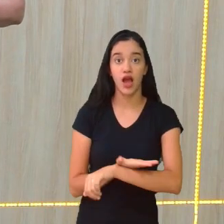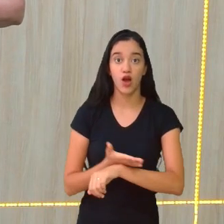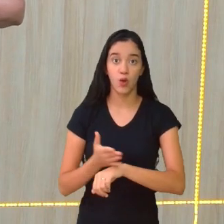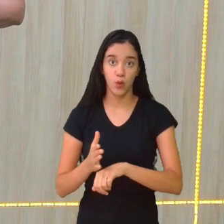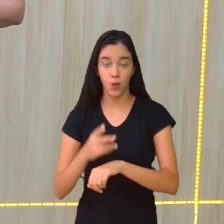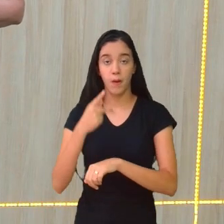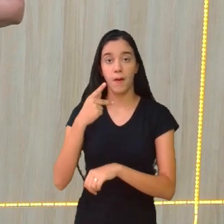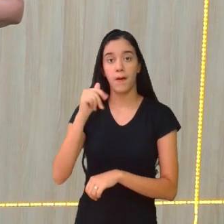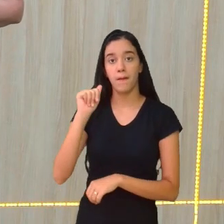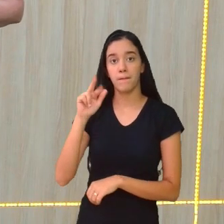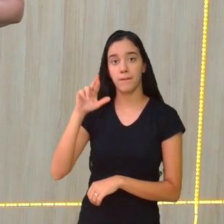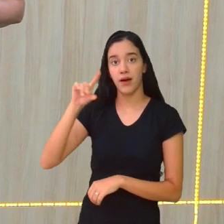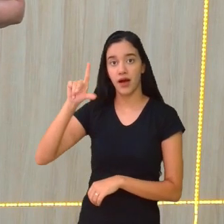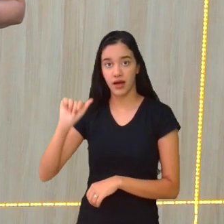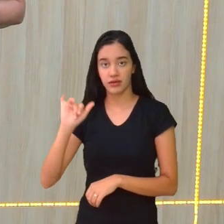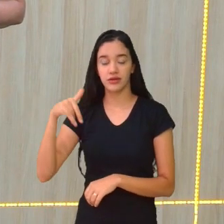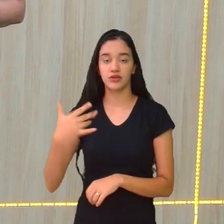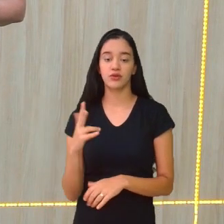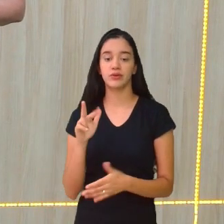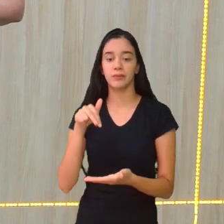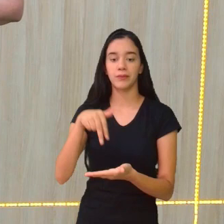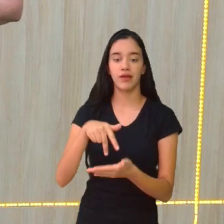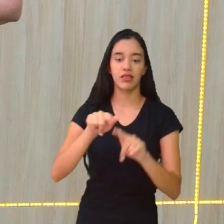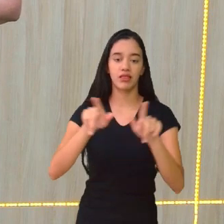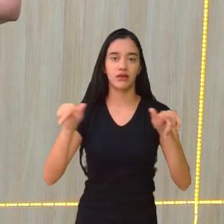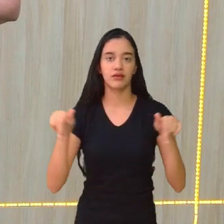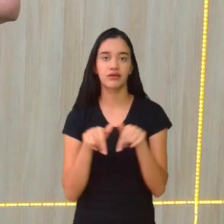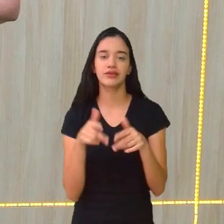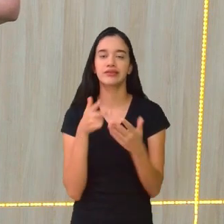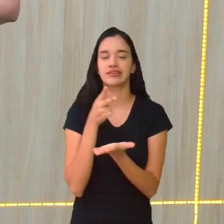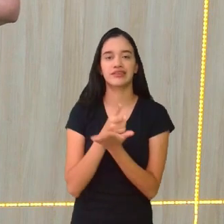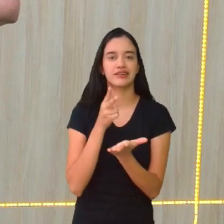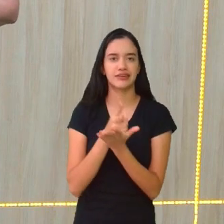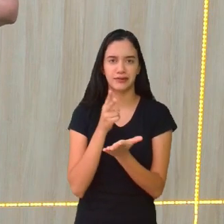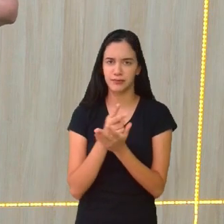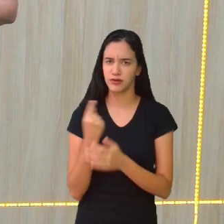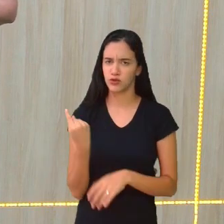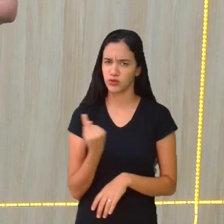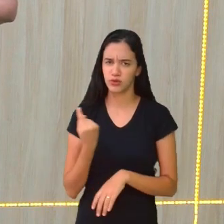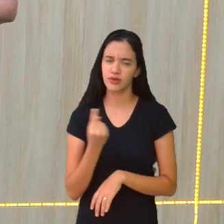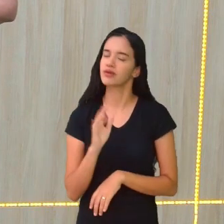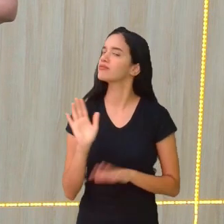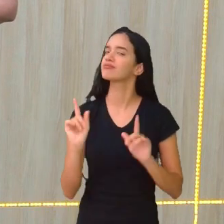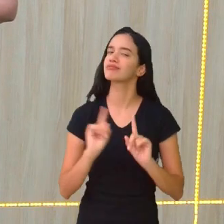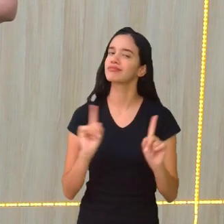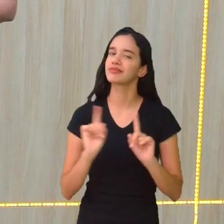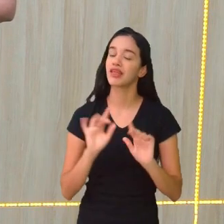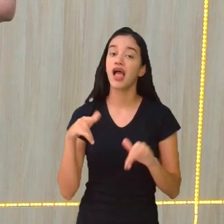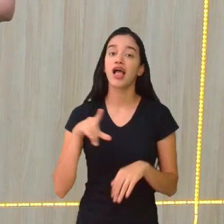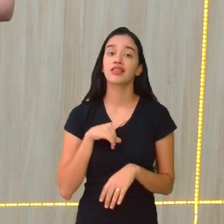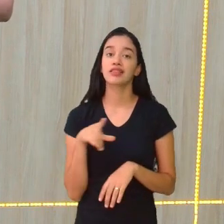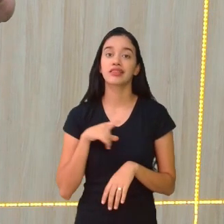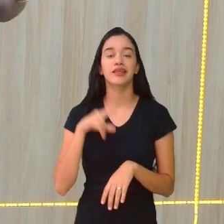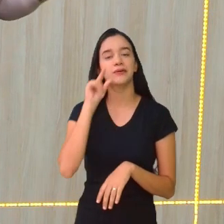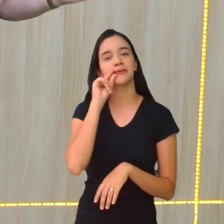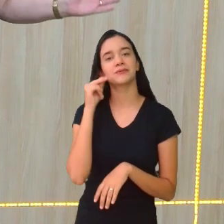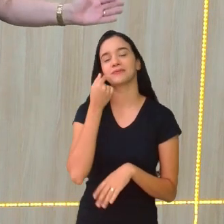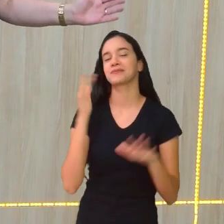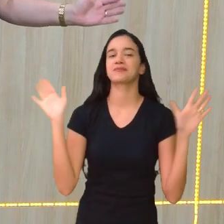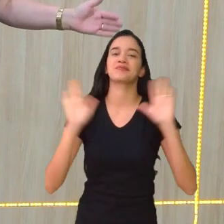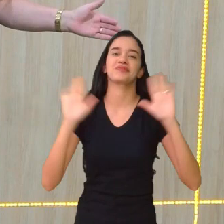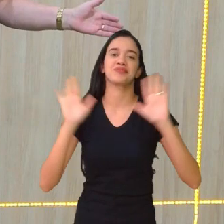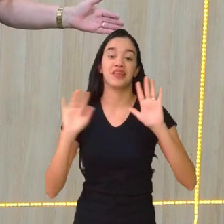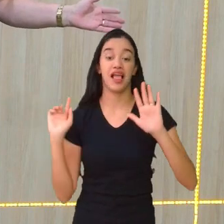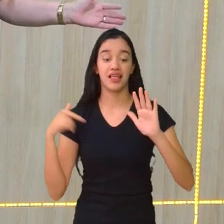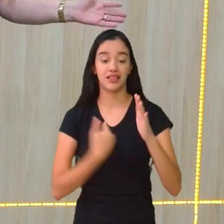pé nos estúdios Educa Recife. E, como sempre, nunca sozinha, tenho comigo Midian, que torna